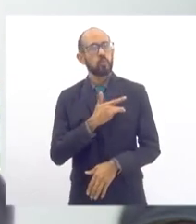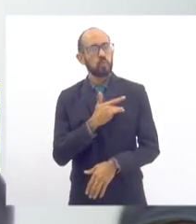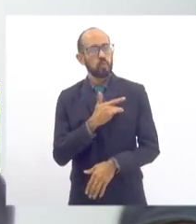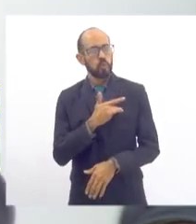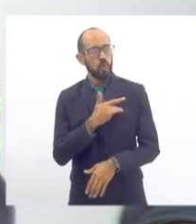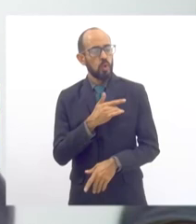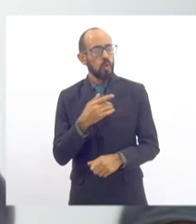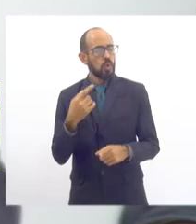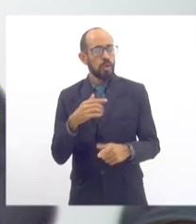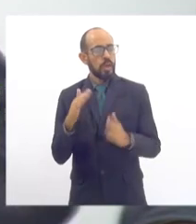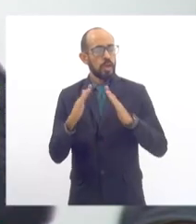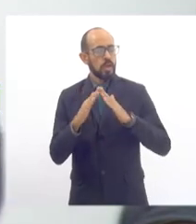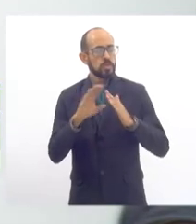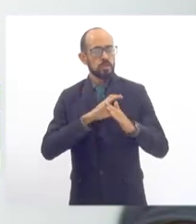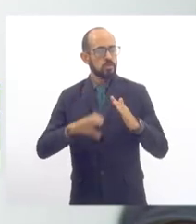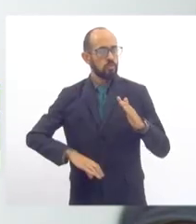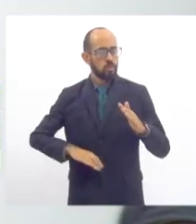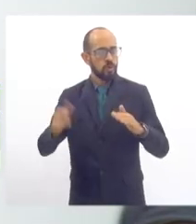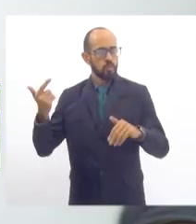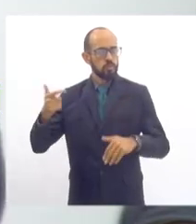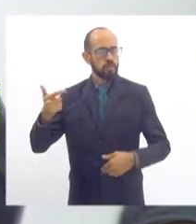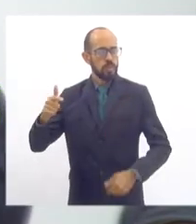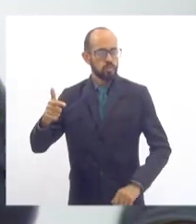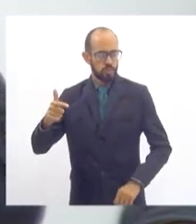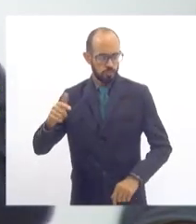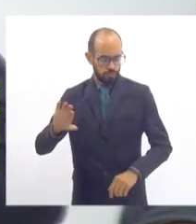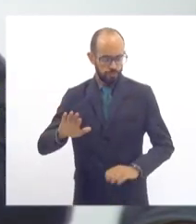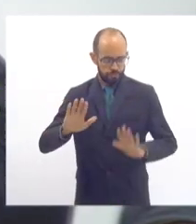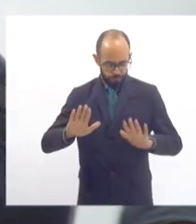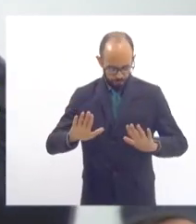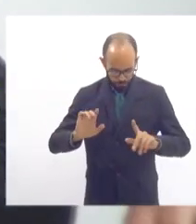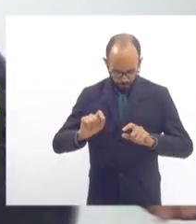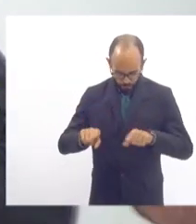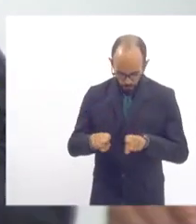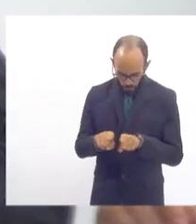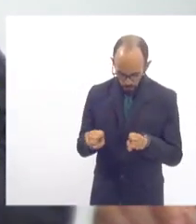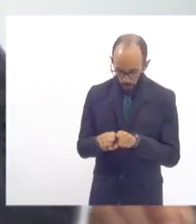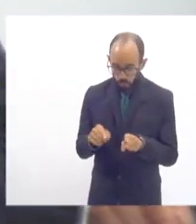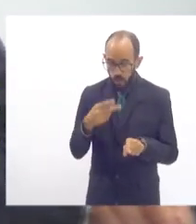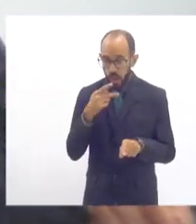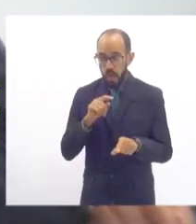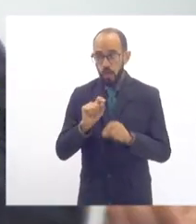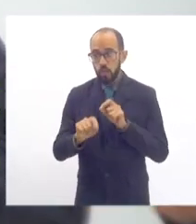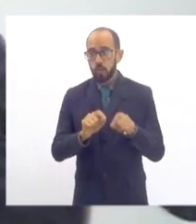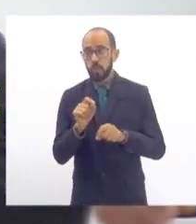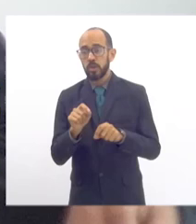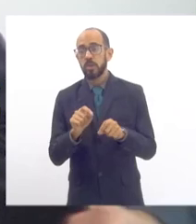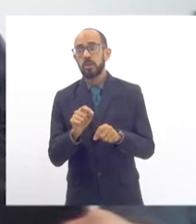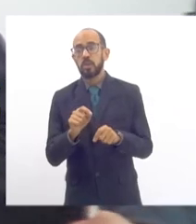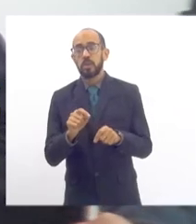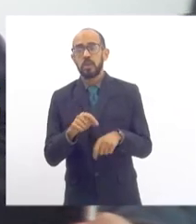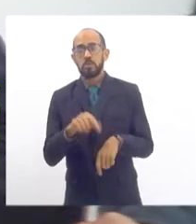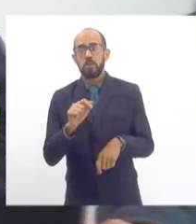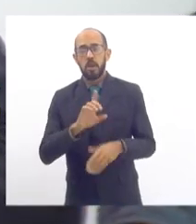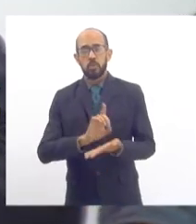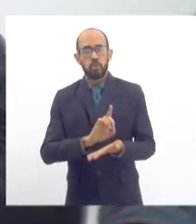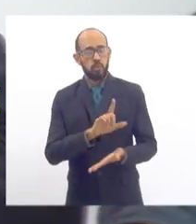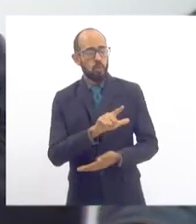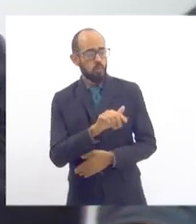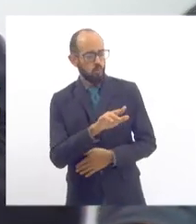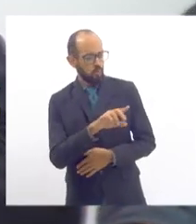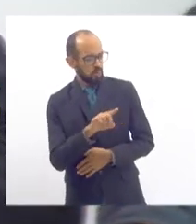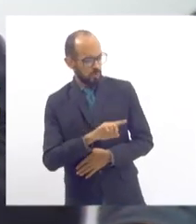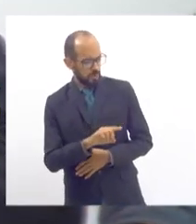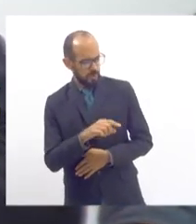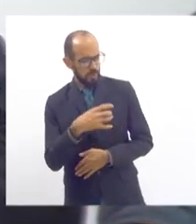a Casa Civil não esteja conosco aqui. Mas eu queria primeiro dizer ao doutor Luiz Antônio que eu também senti